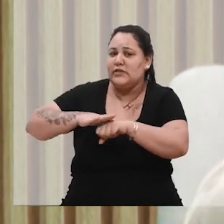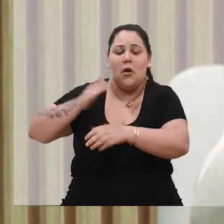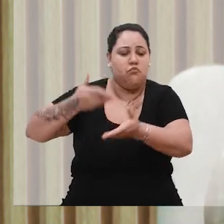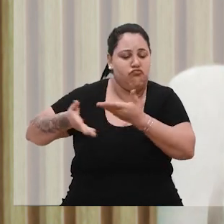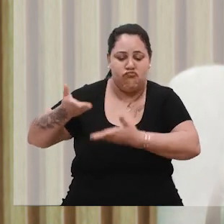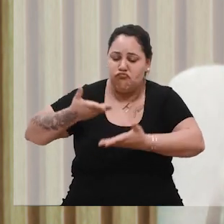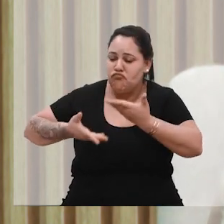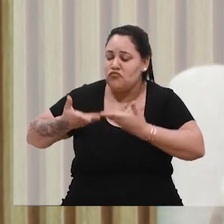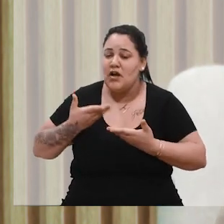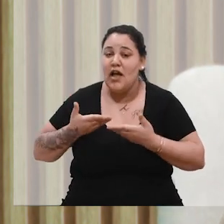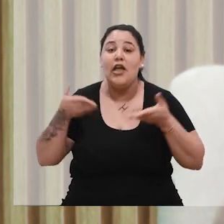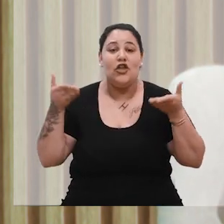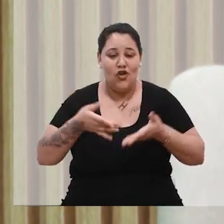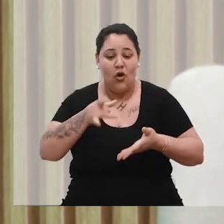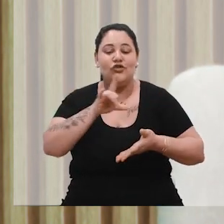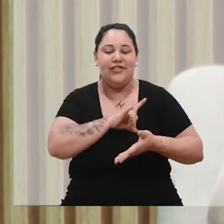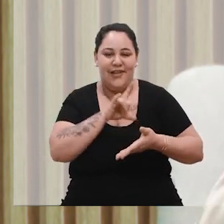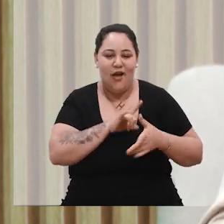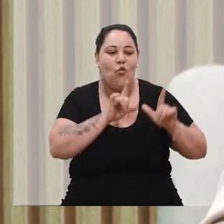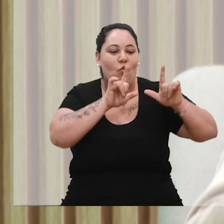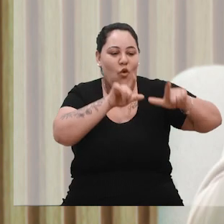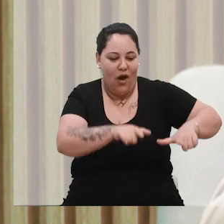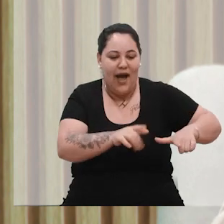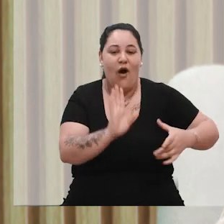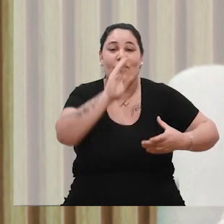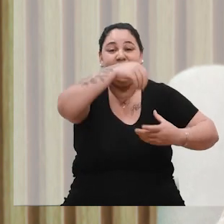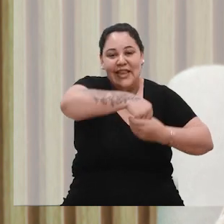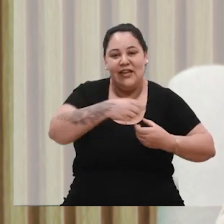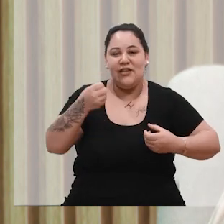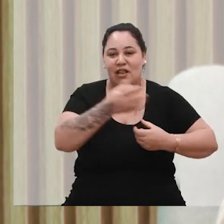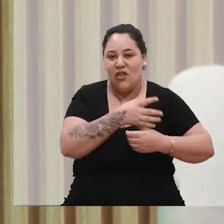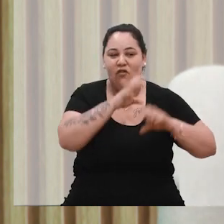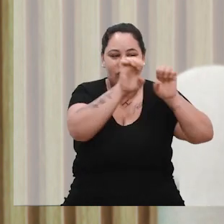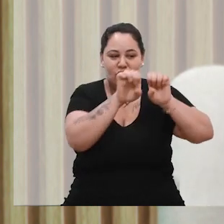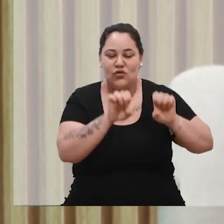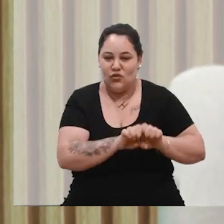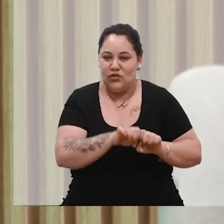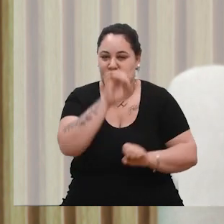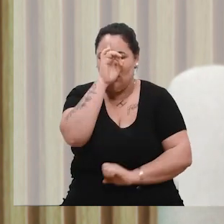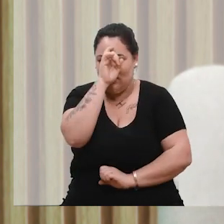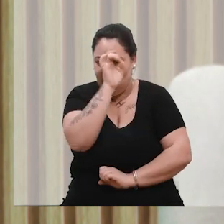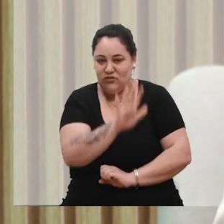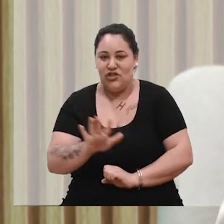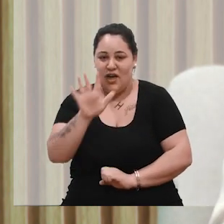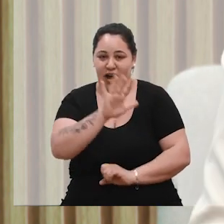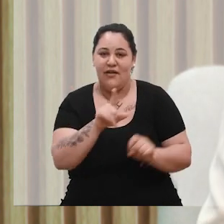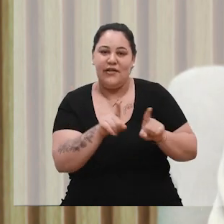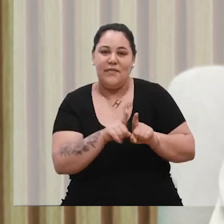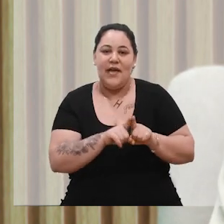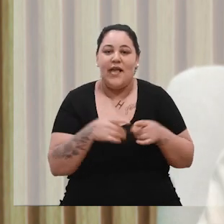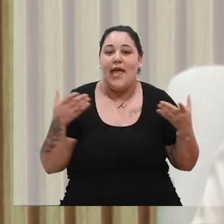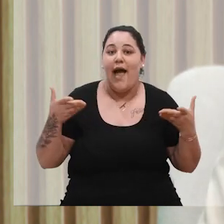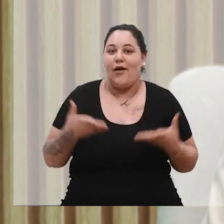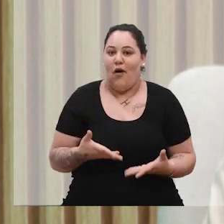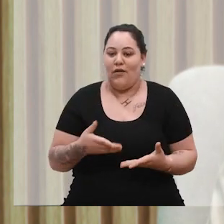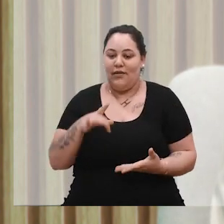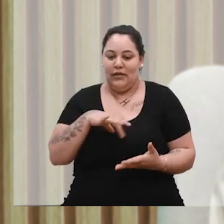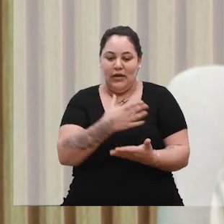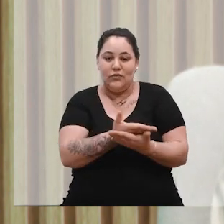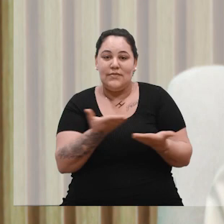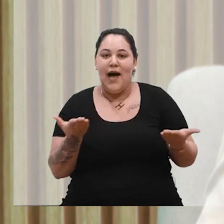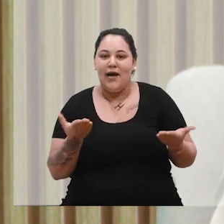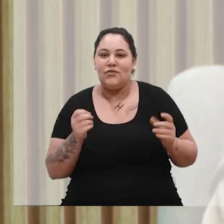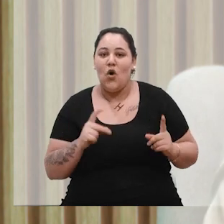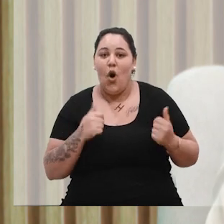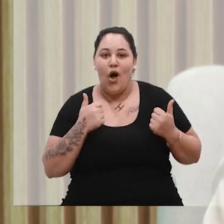conversando, e hoje há esse espaço físico dentro da nova estrutura do Hospital Geral. E aí, bom, e agora? Tem um